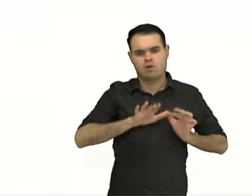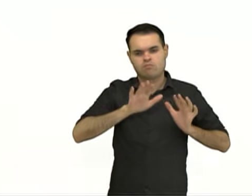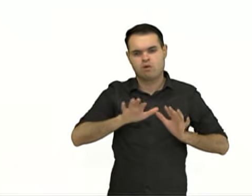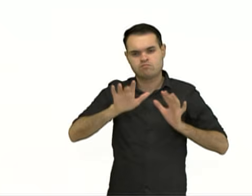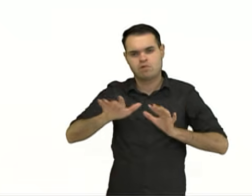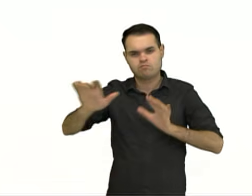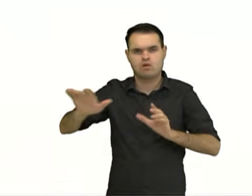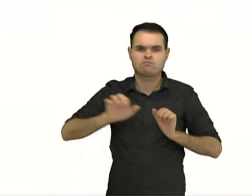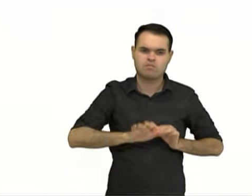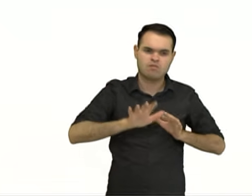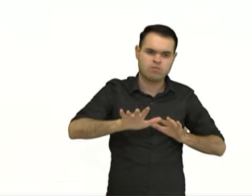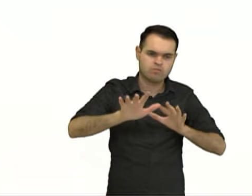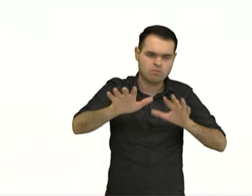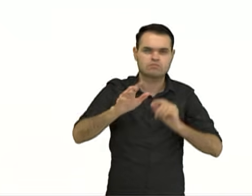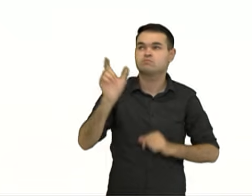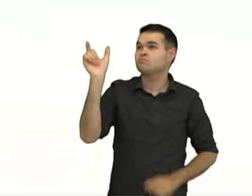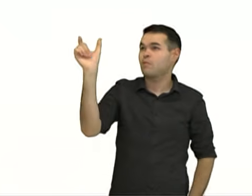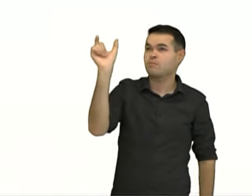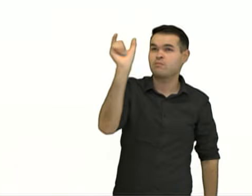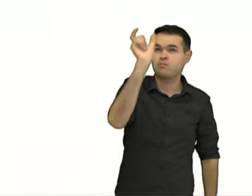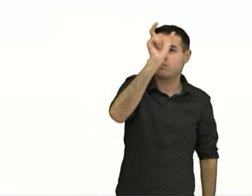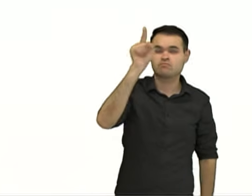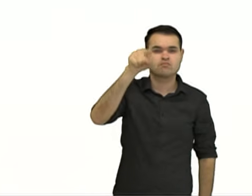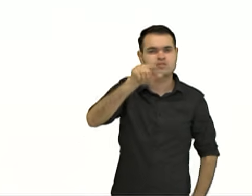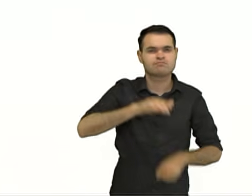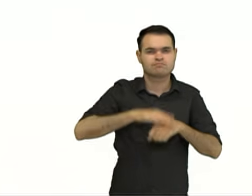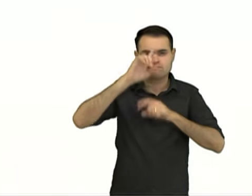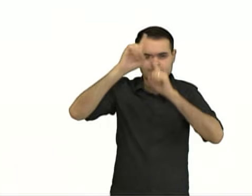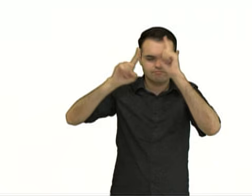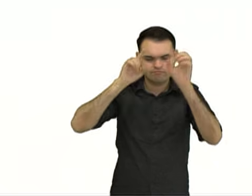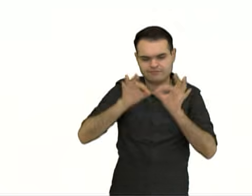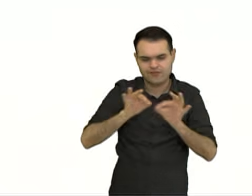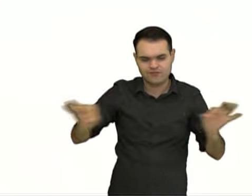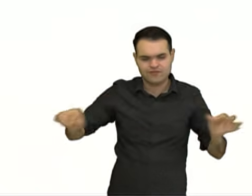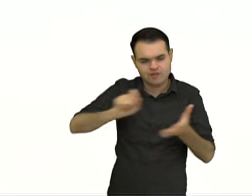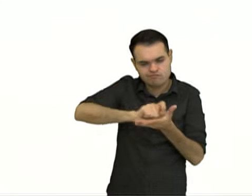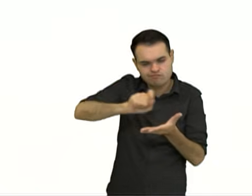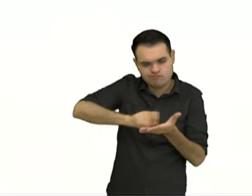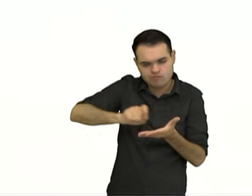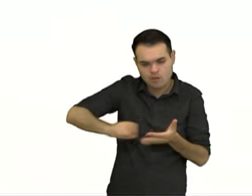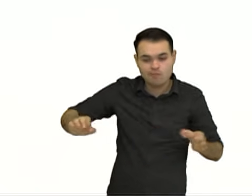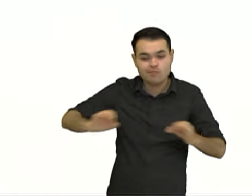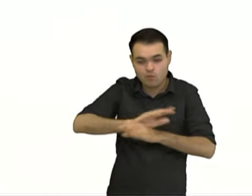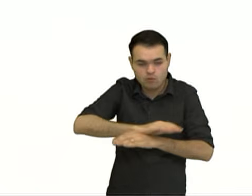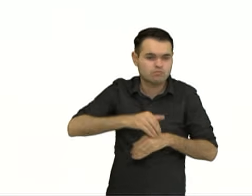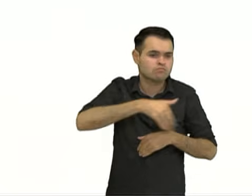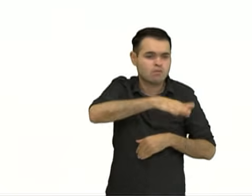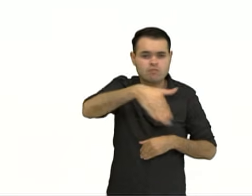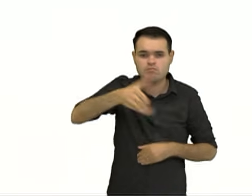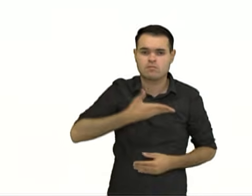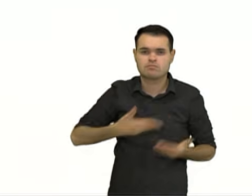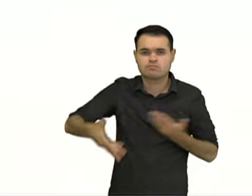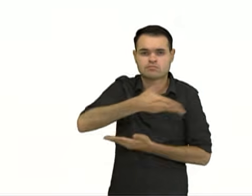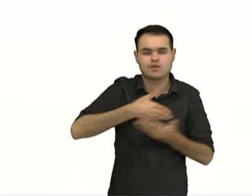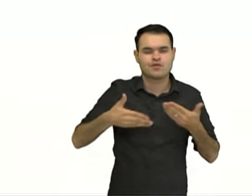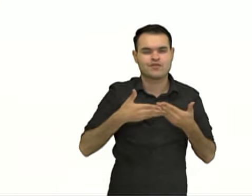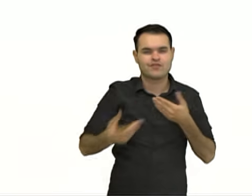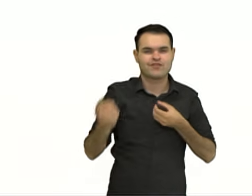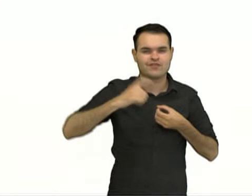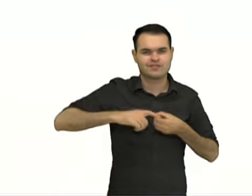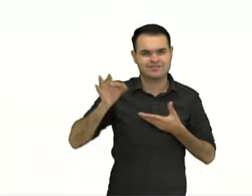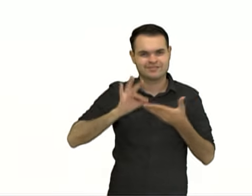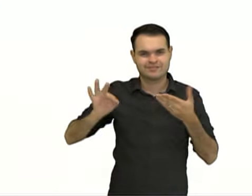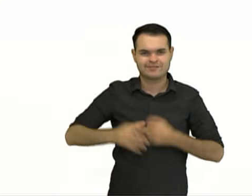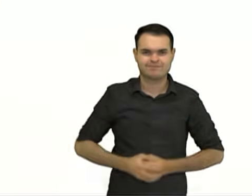vai utilizar essas palavras para escrever uma frase, vai compartilhar com os teus colegas e a gente volta para